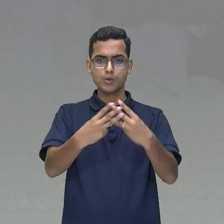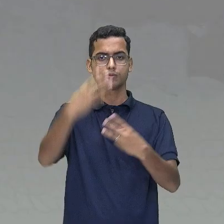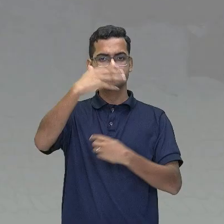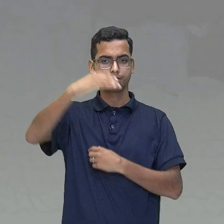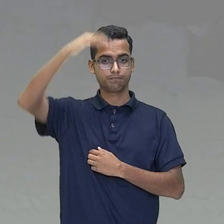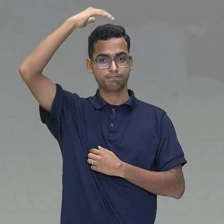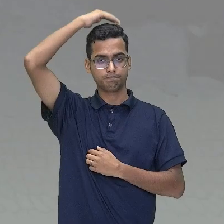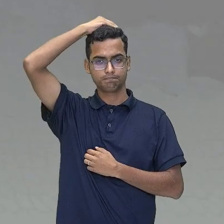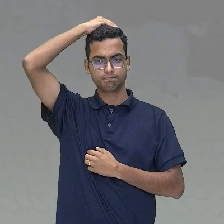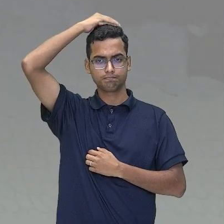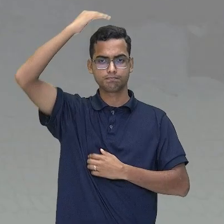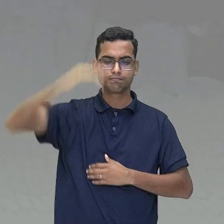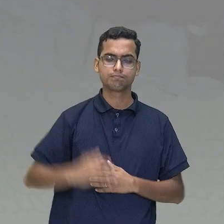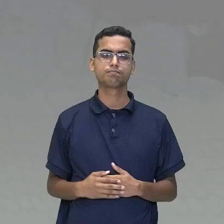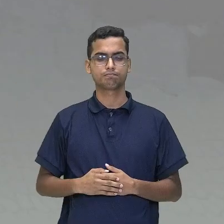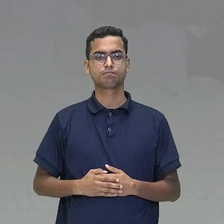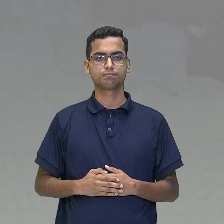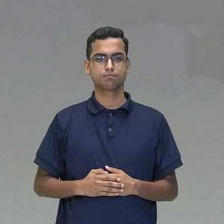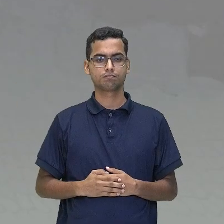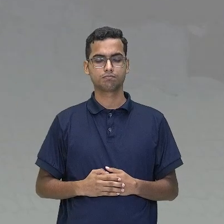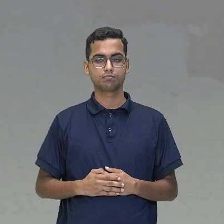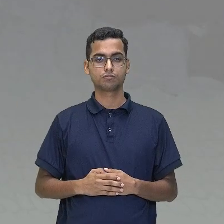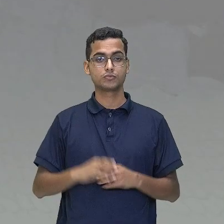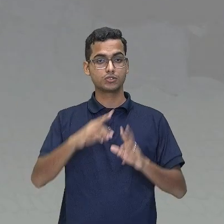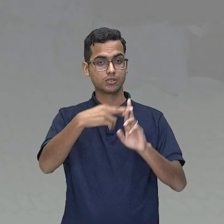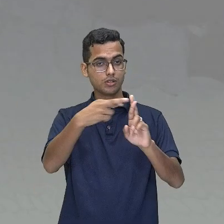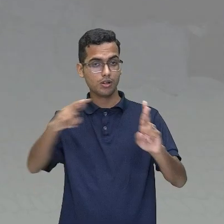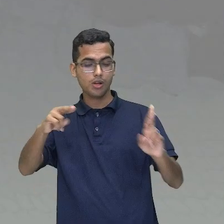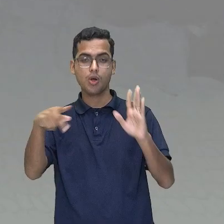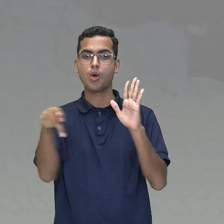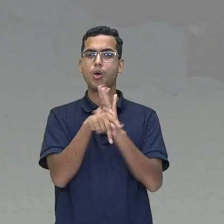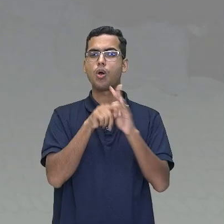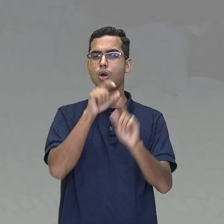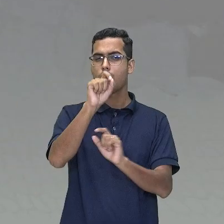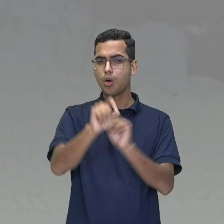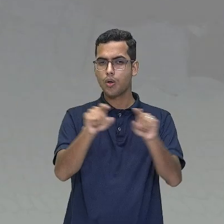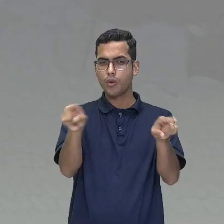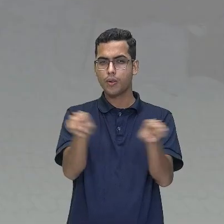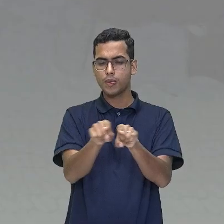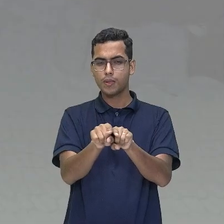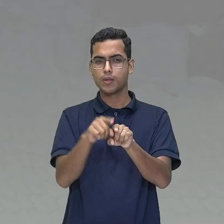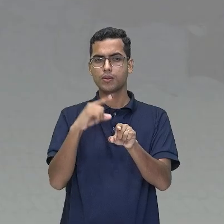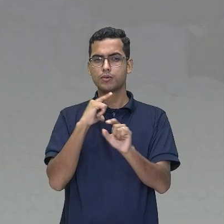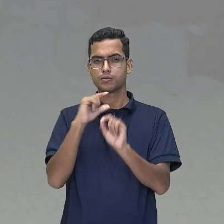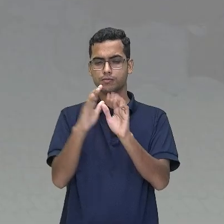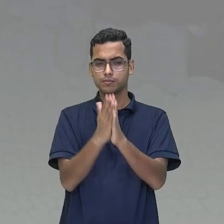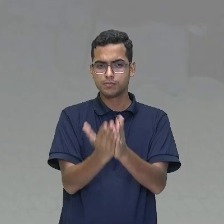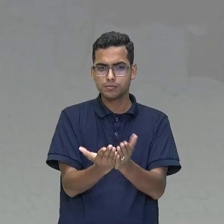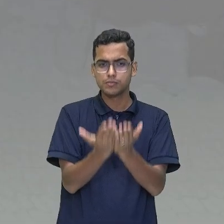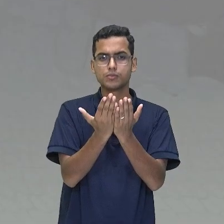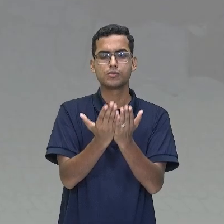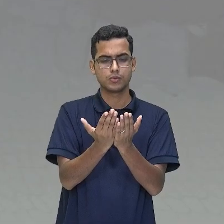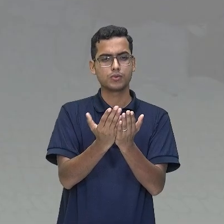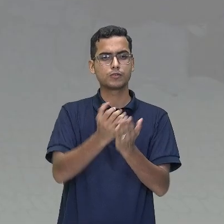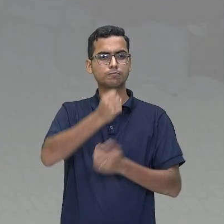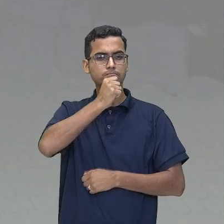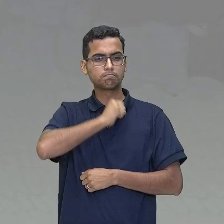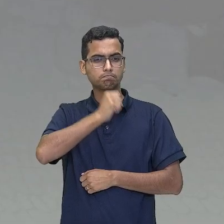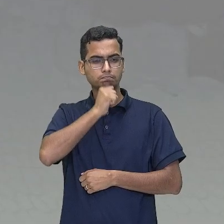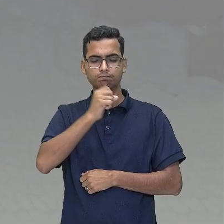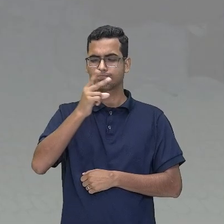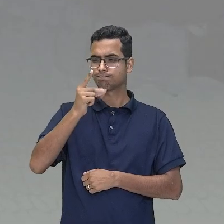interessante. É a religião que aparece no Antigo Testamento da Bíblia cristã, mas que é também a escritura sagrada